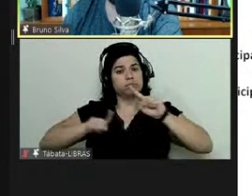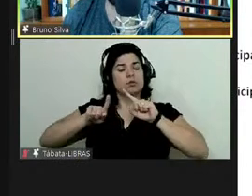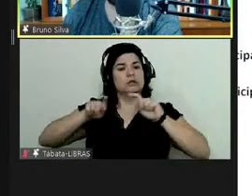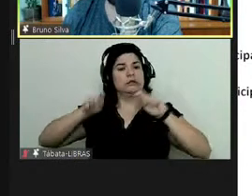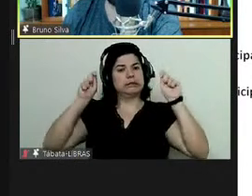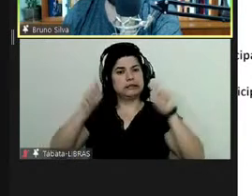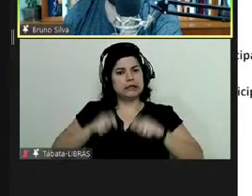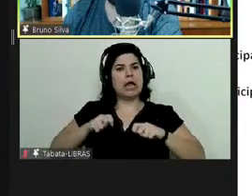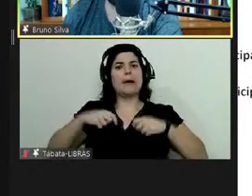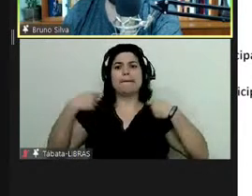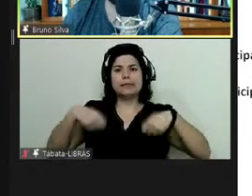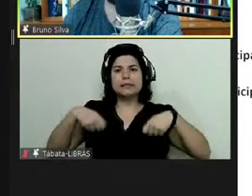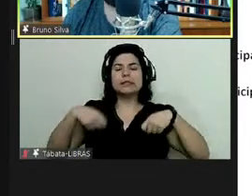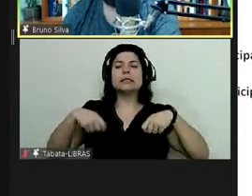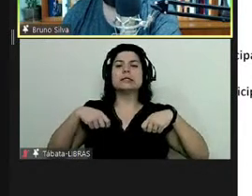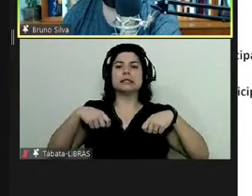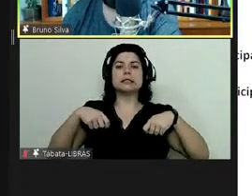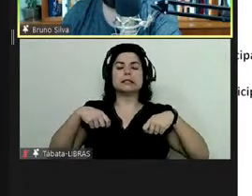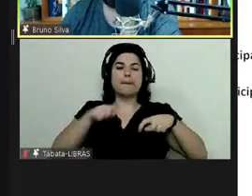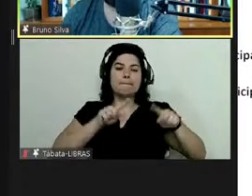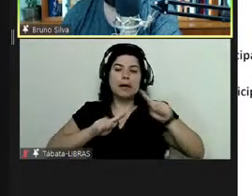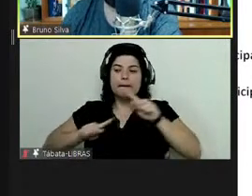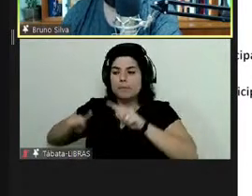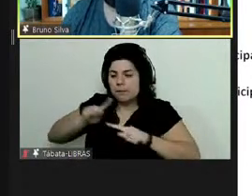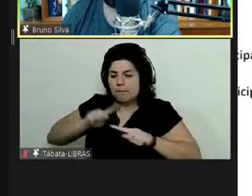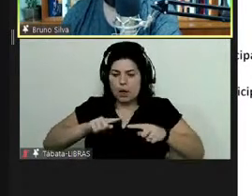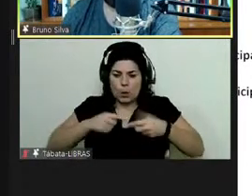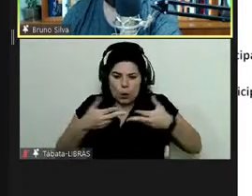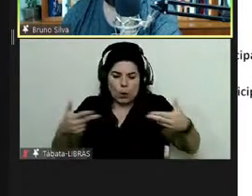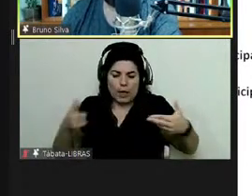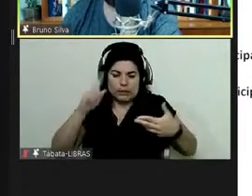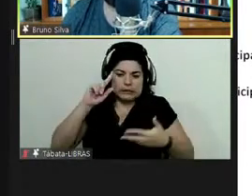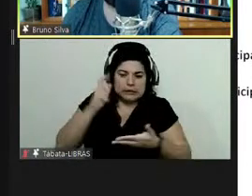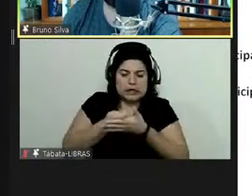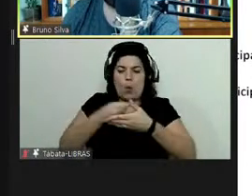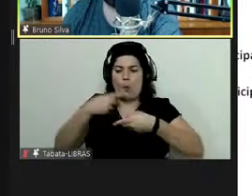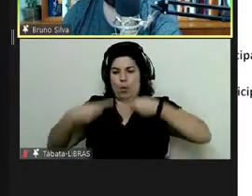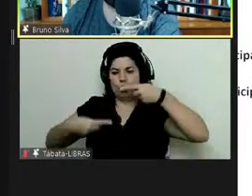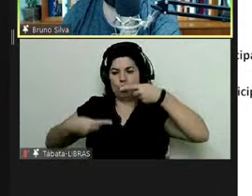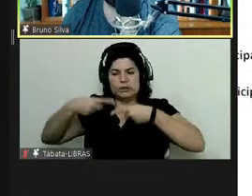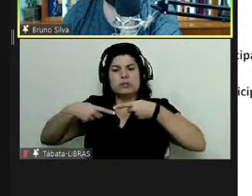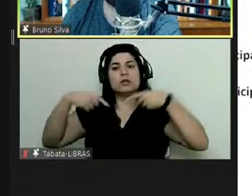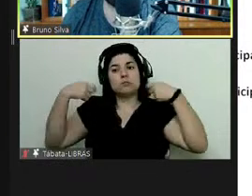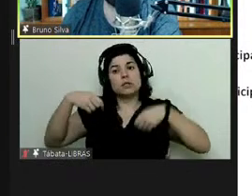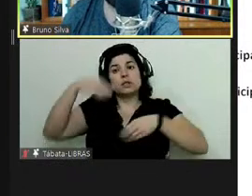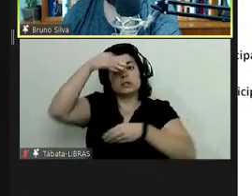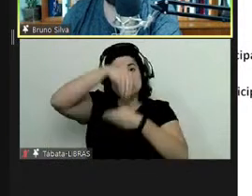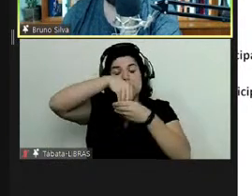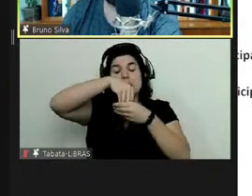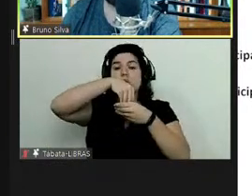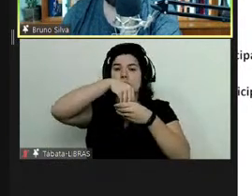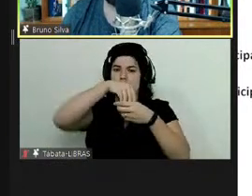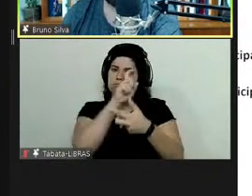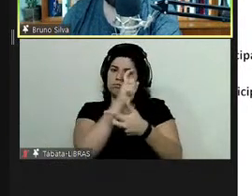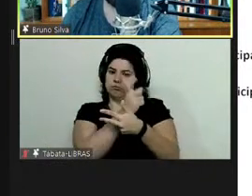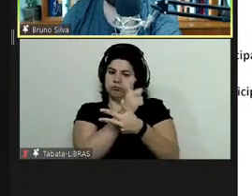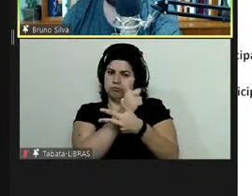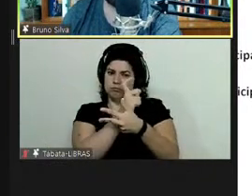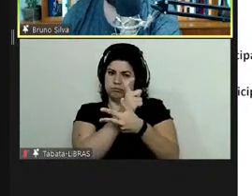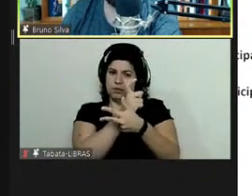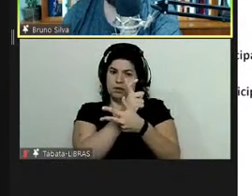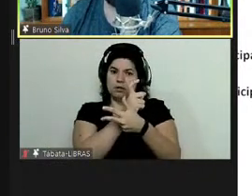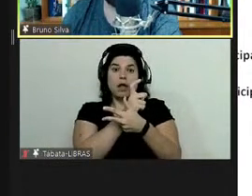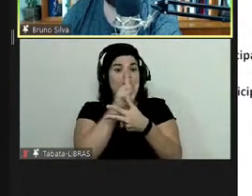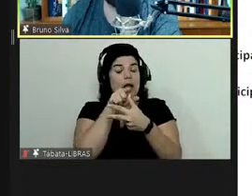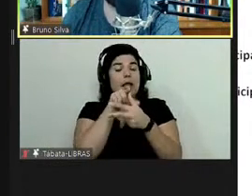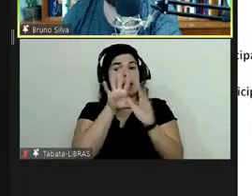tem que ter uma capacidade de coordenar essas decisões políticas coordenar essas decisões políticas dentro desse poder só coisa contigo a tua